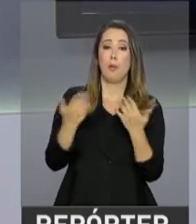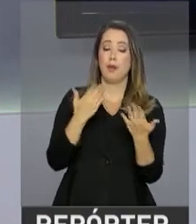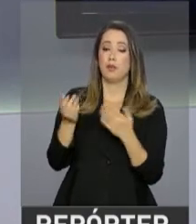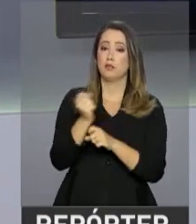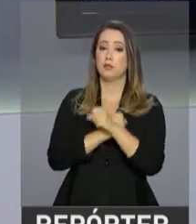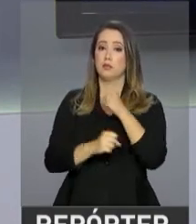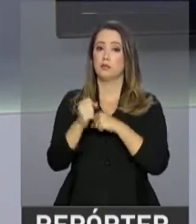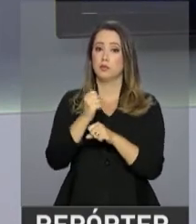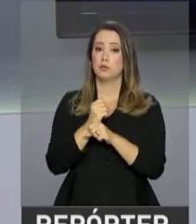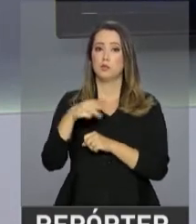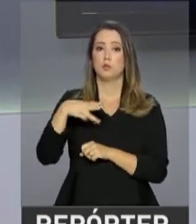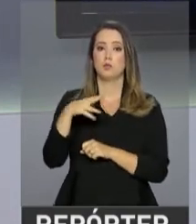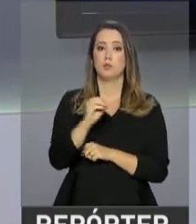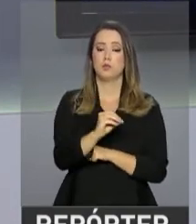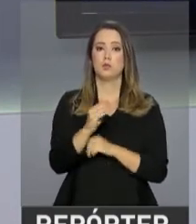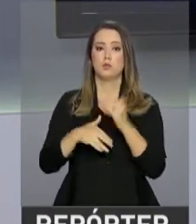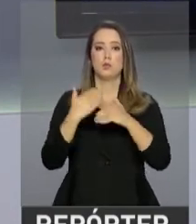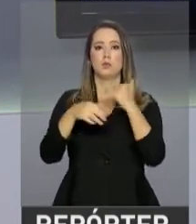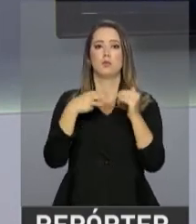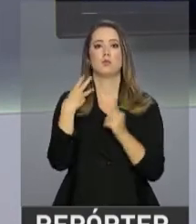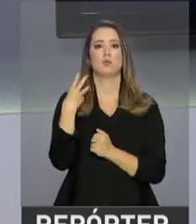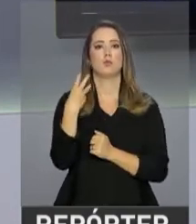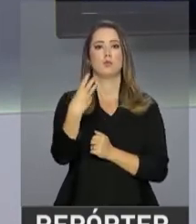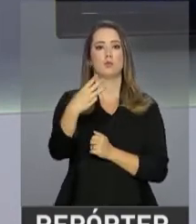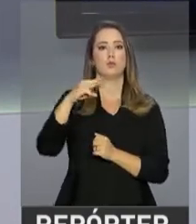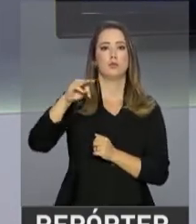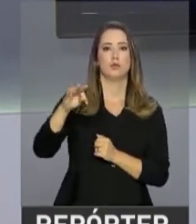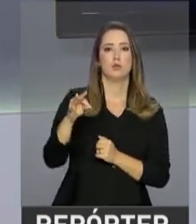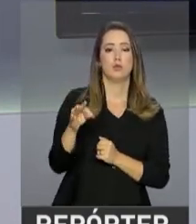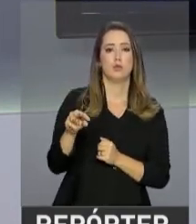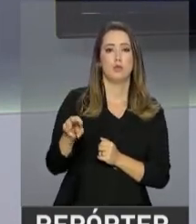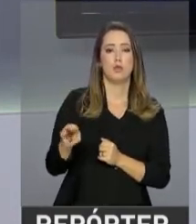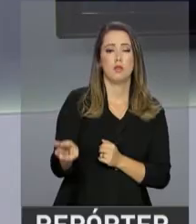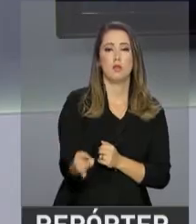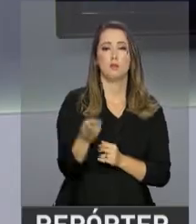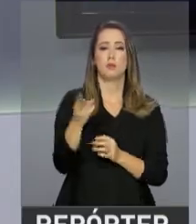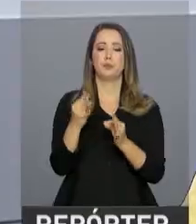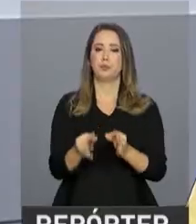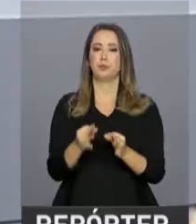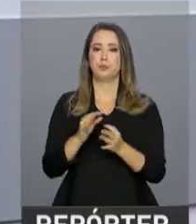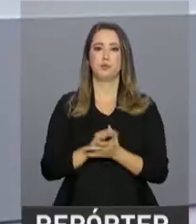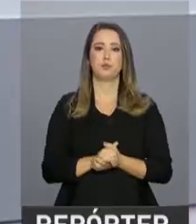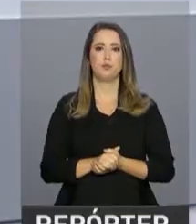anterior, divulgada em março, houve crescimento de mais de 3 milhões de toneladas.